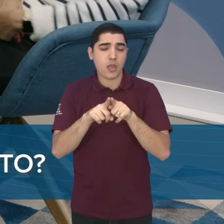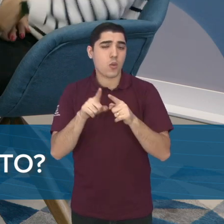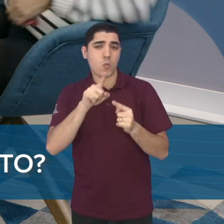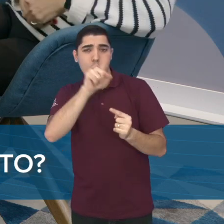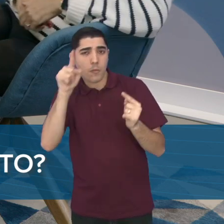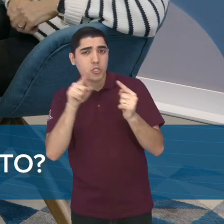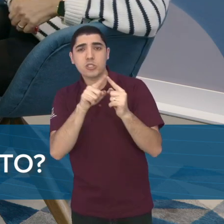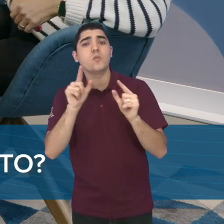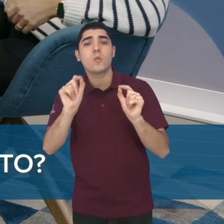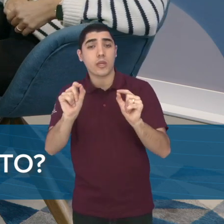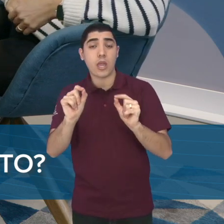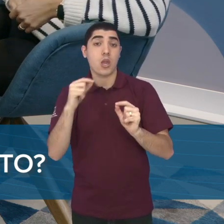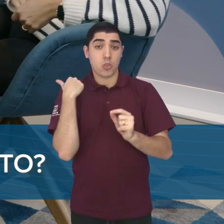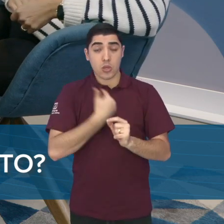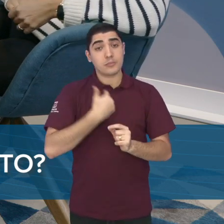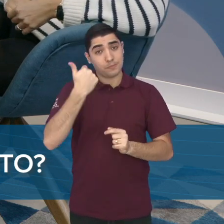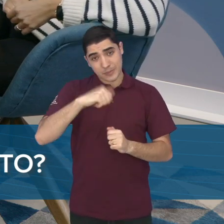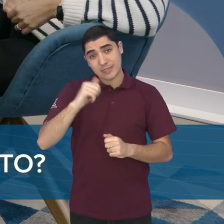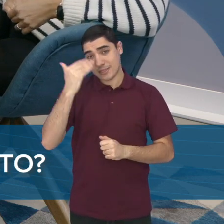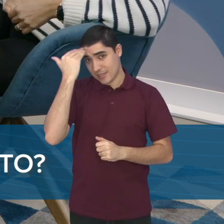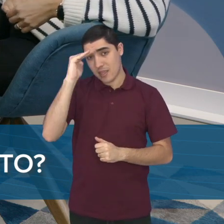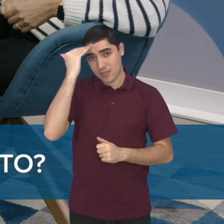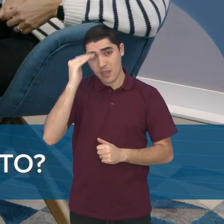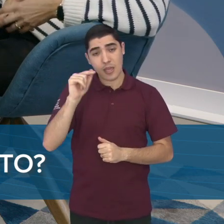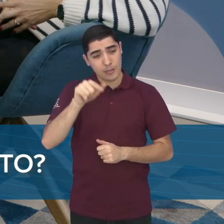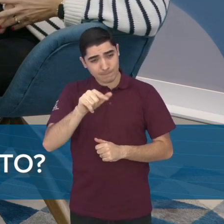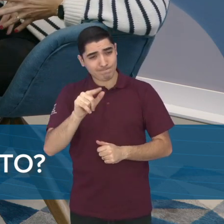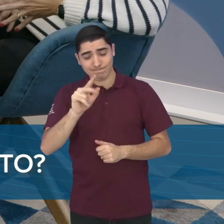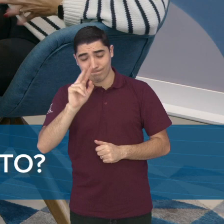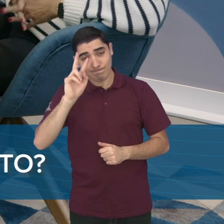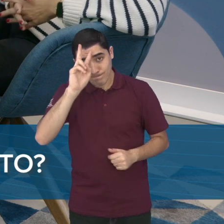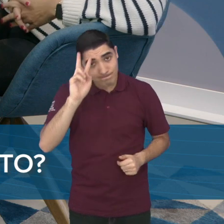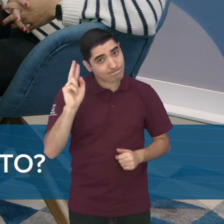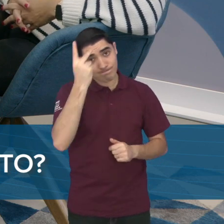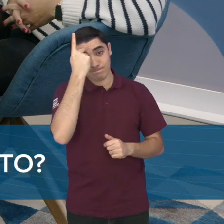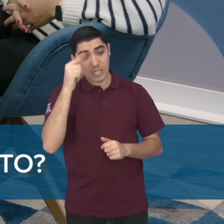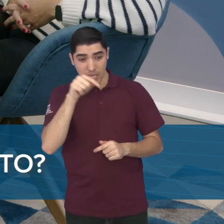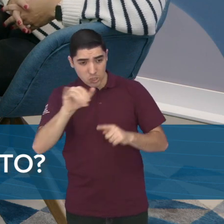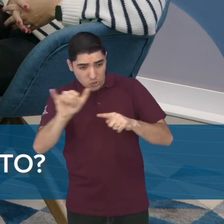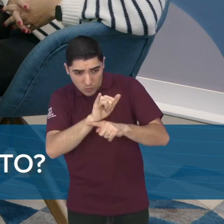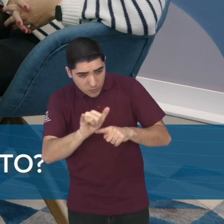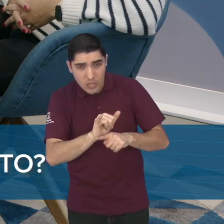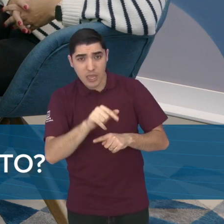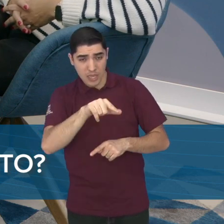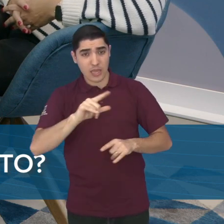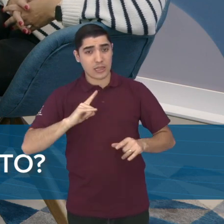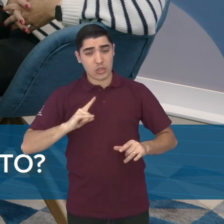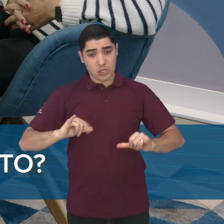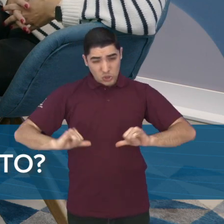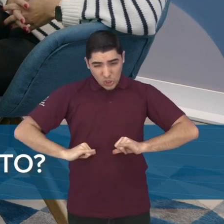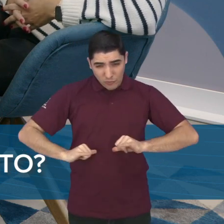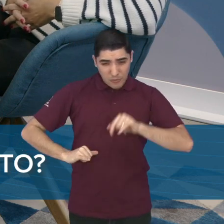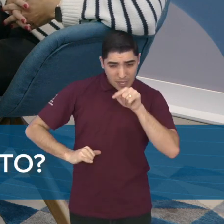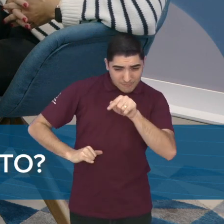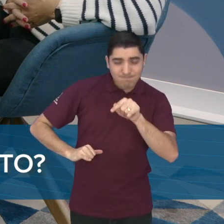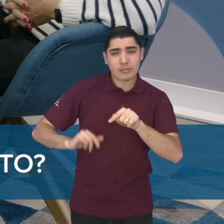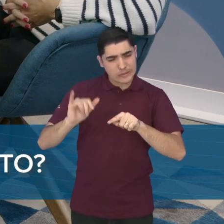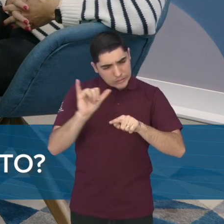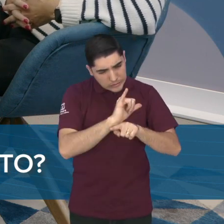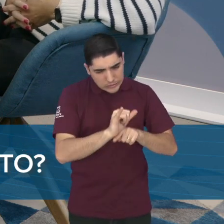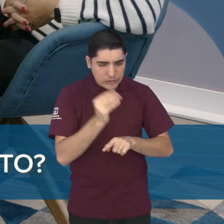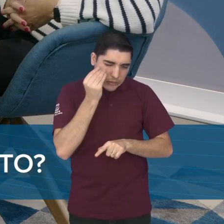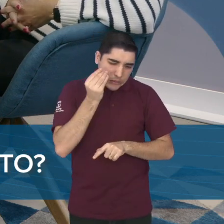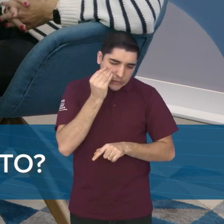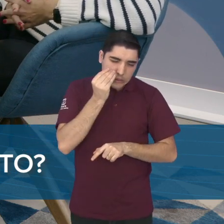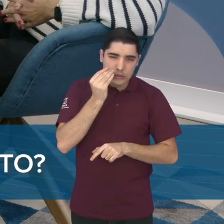o objetivo é isso, é aprender a ressignificar com os sofrimentos e tudo mais. Frases muito comuns também,